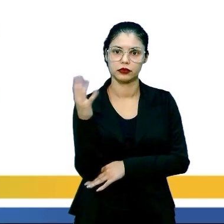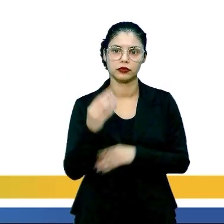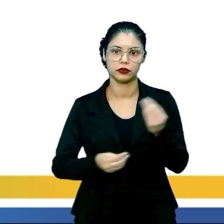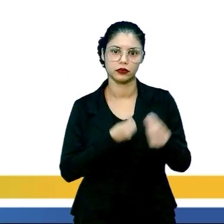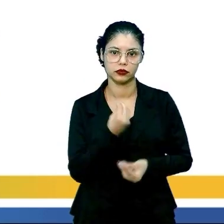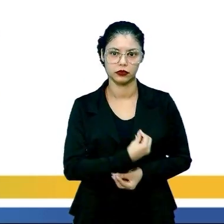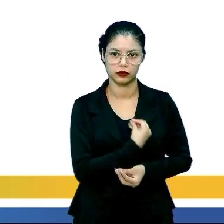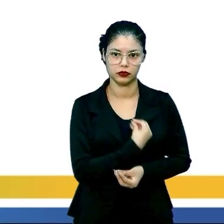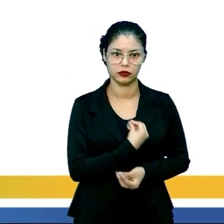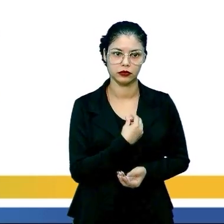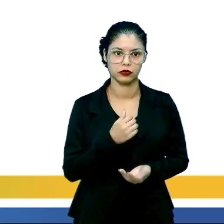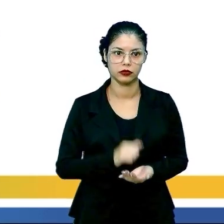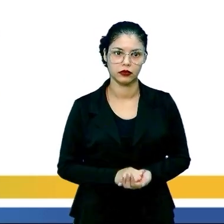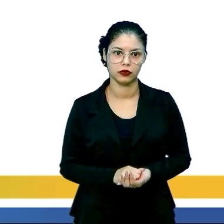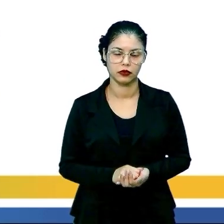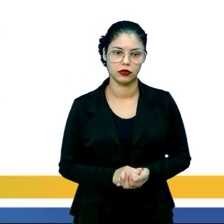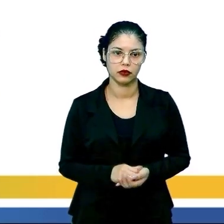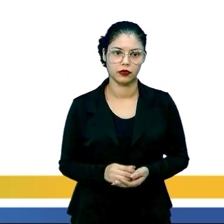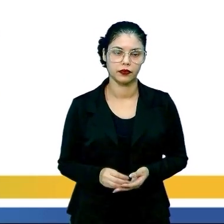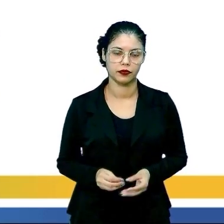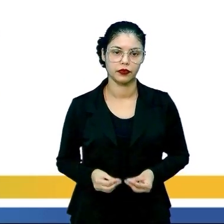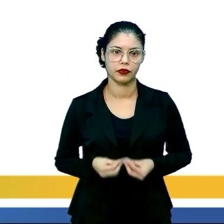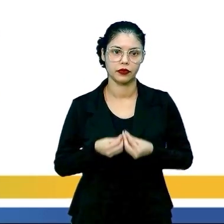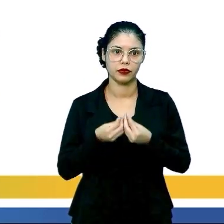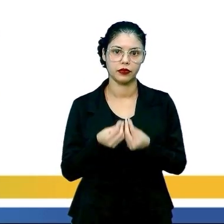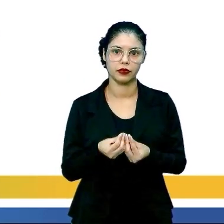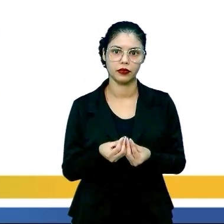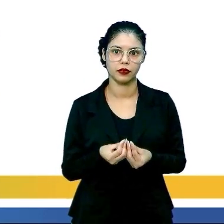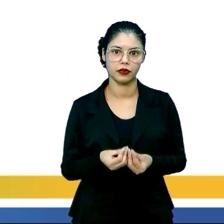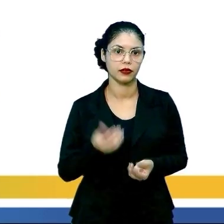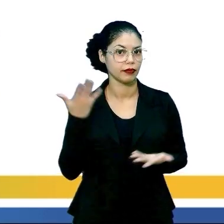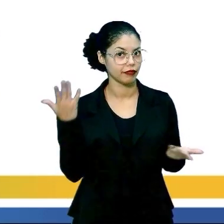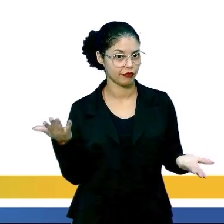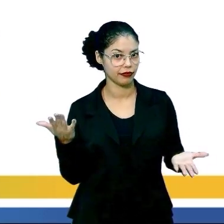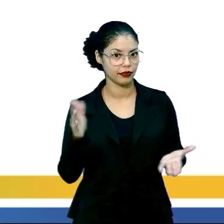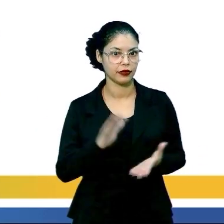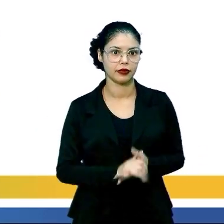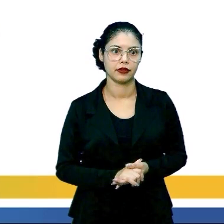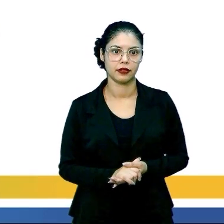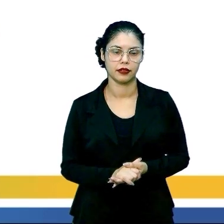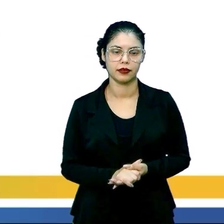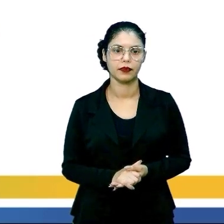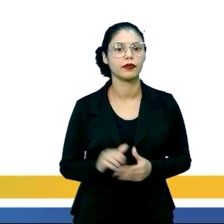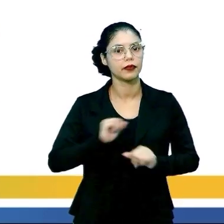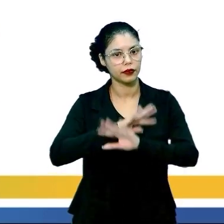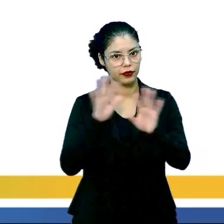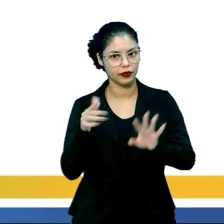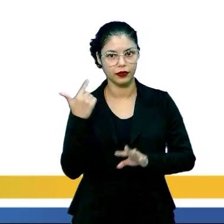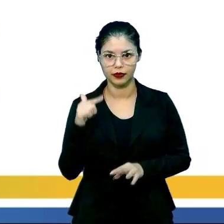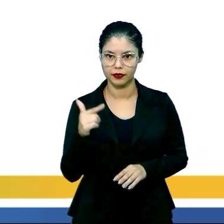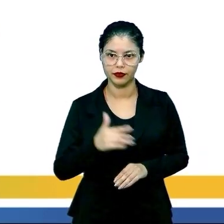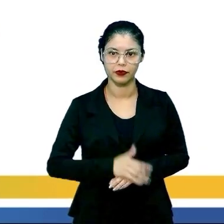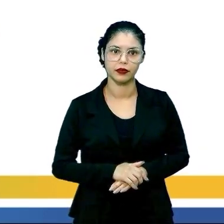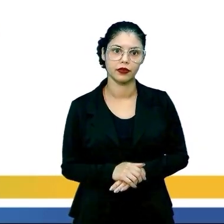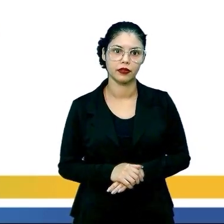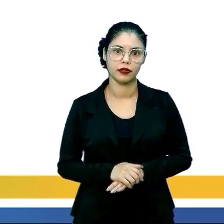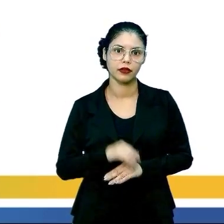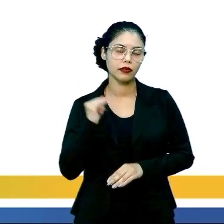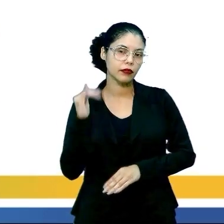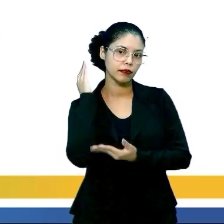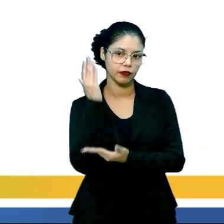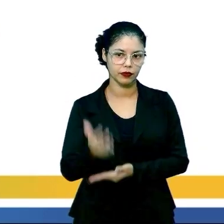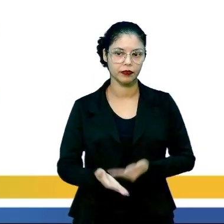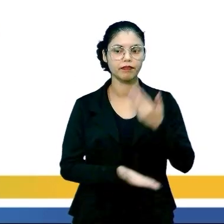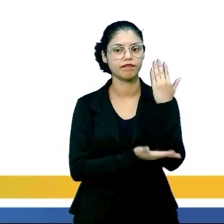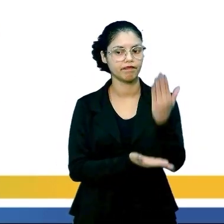modo de vida do meio rural. Eu não vou nem continuar, né? É óbvio que não. Se houve